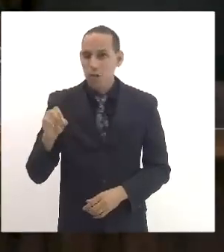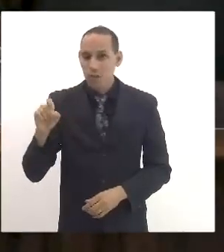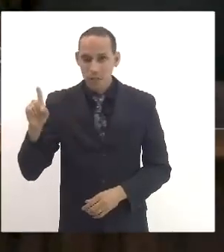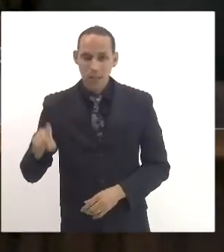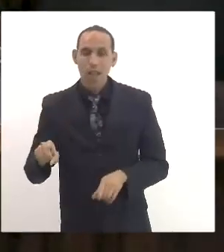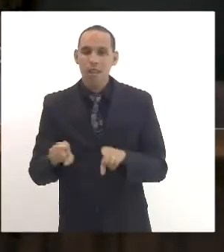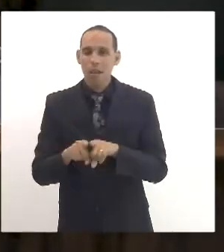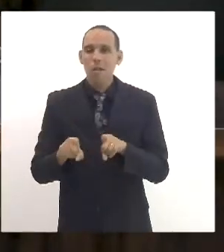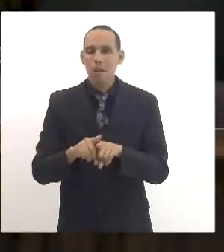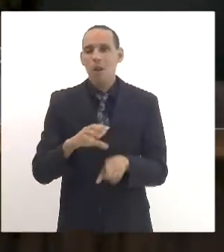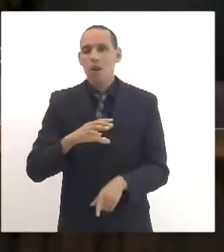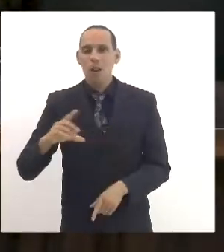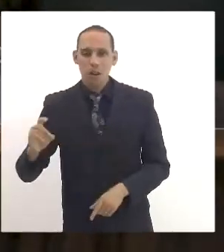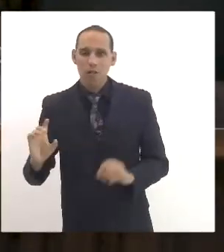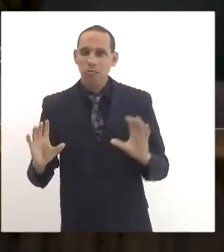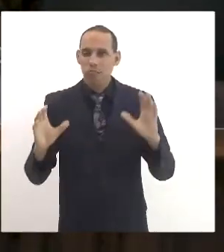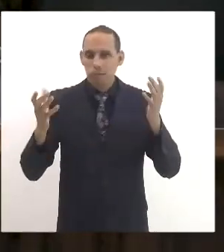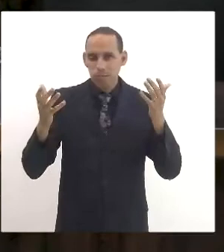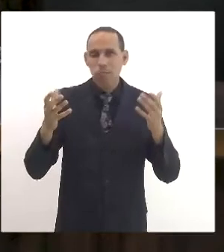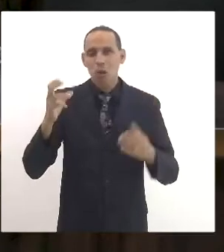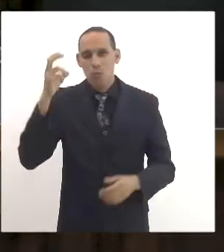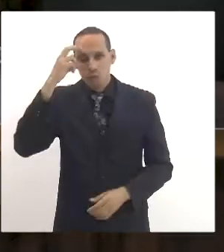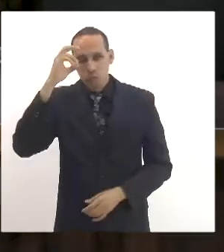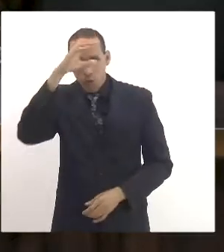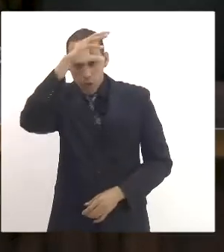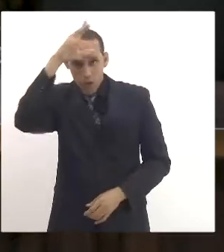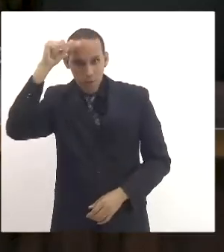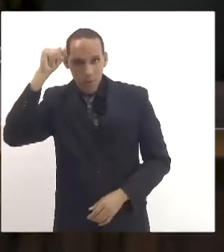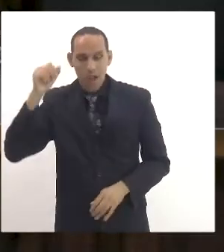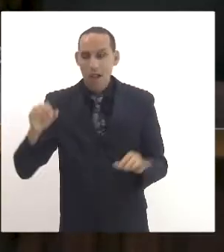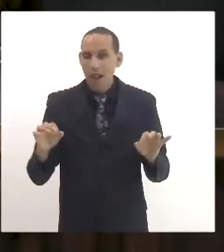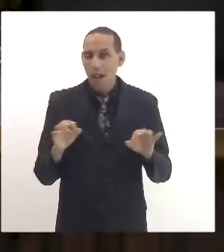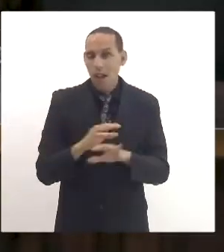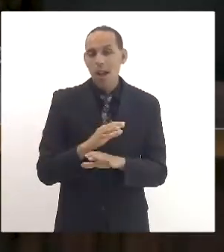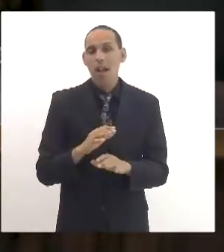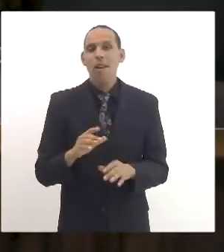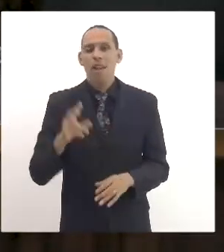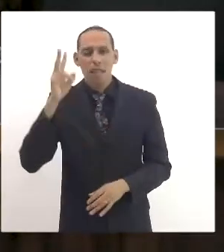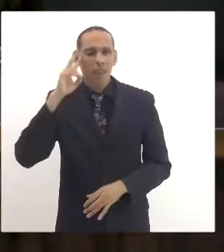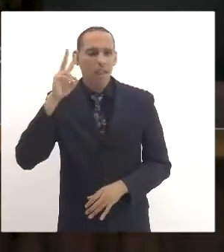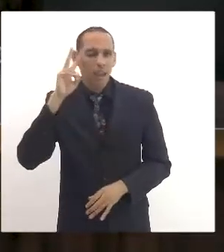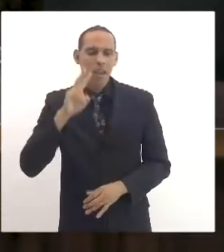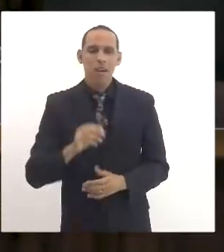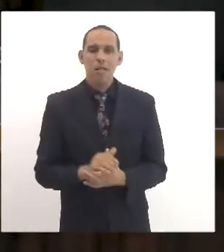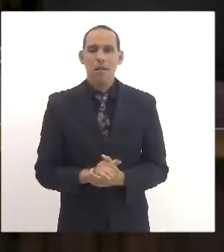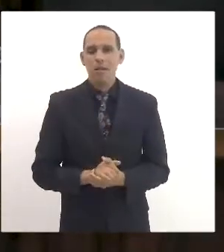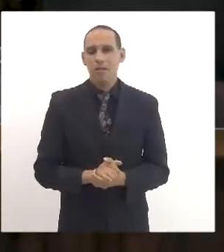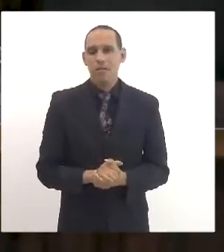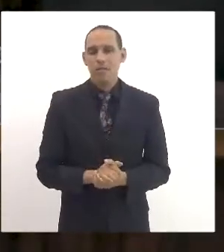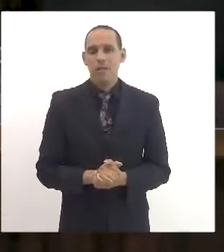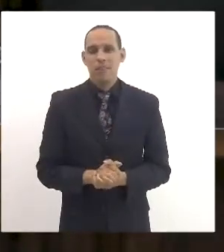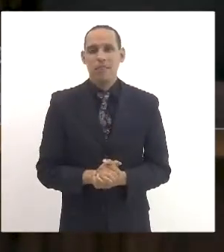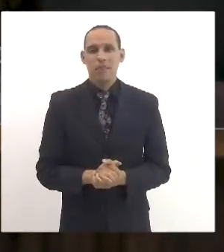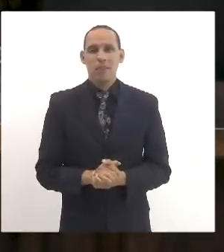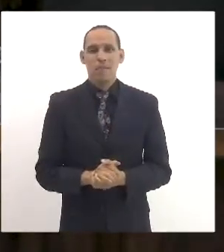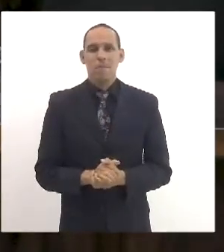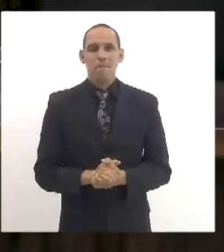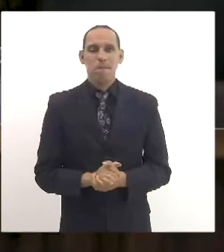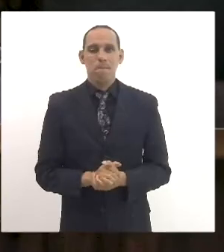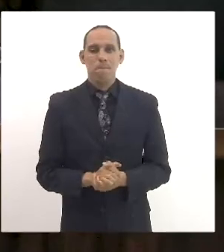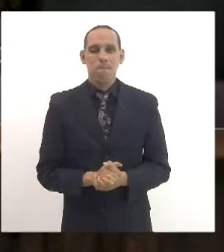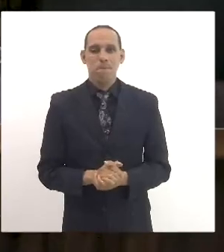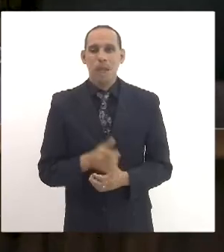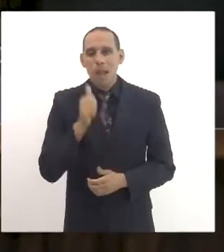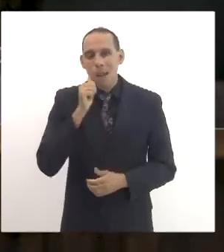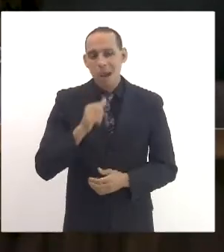Amazônia. Já finalizando, lembrar aqui de uma